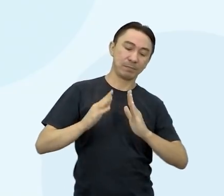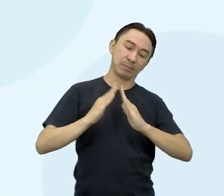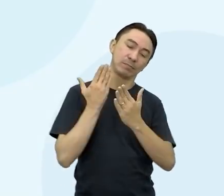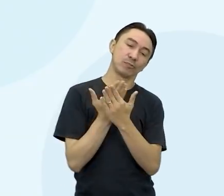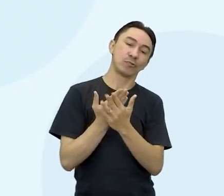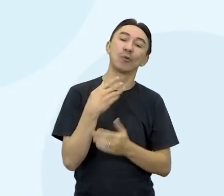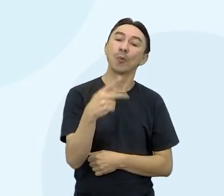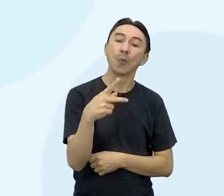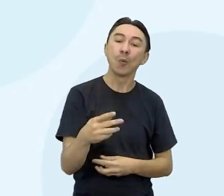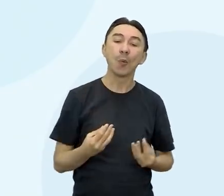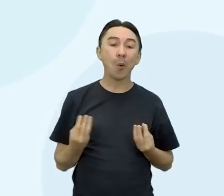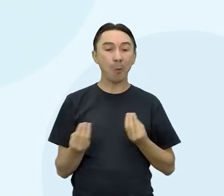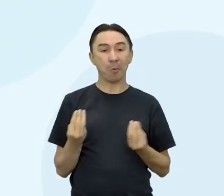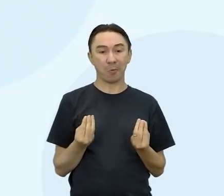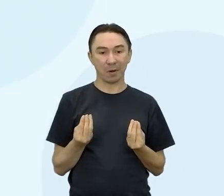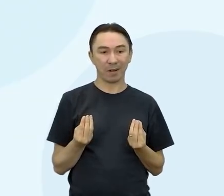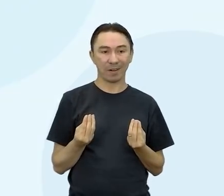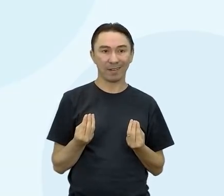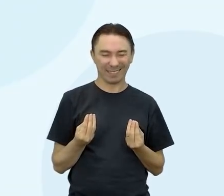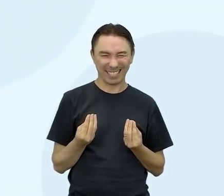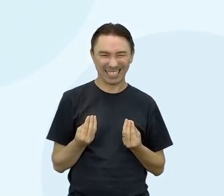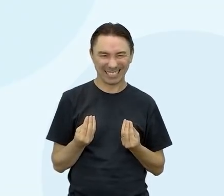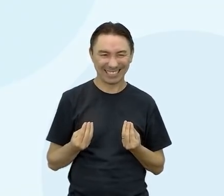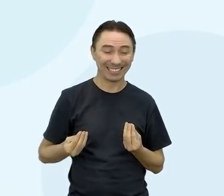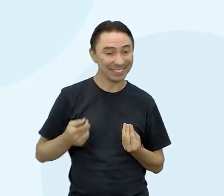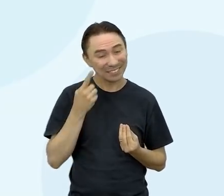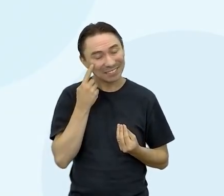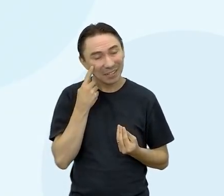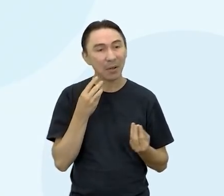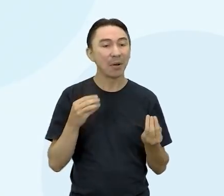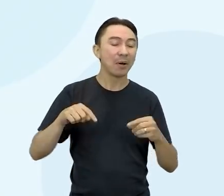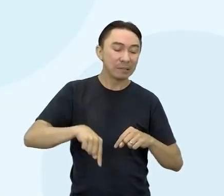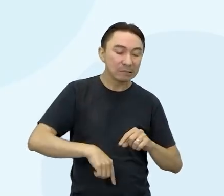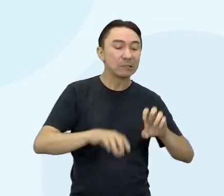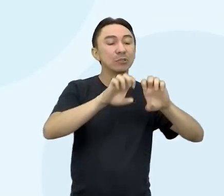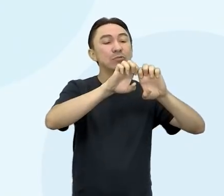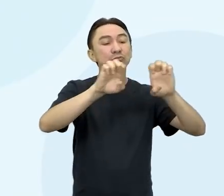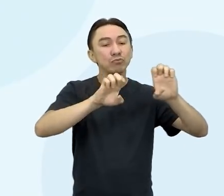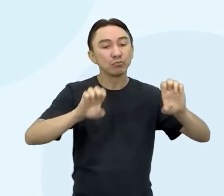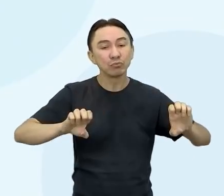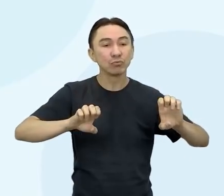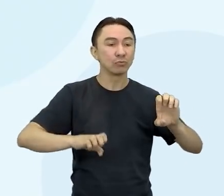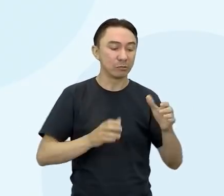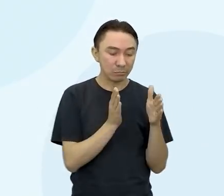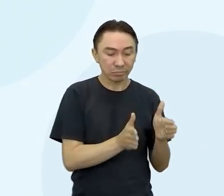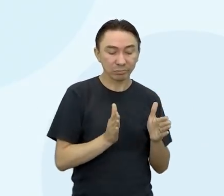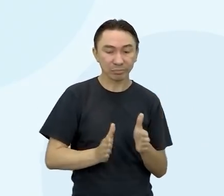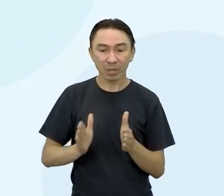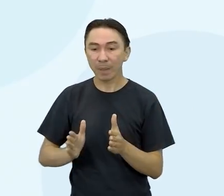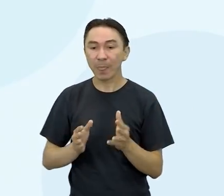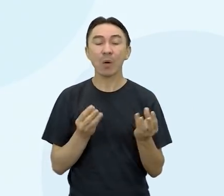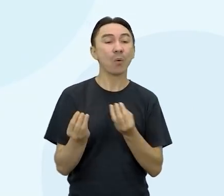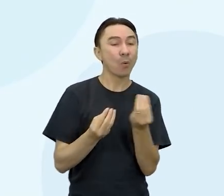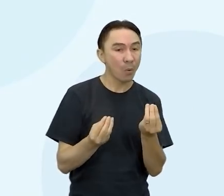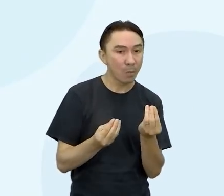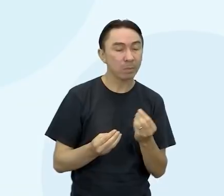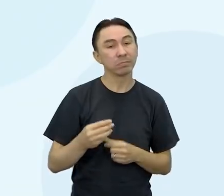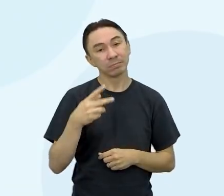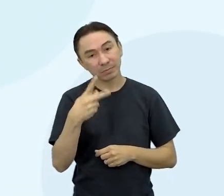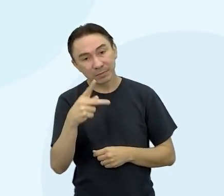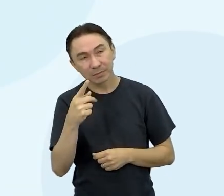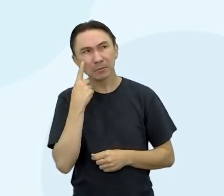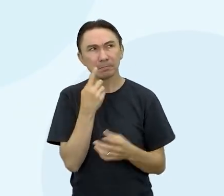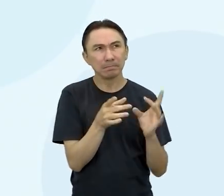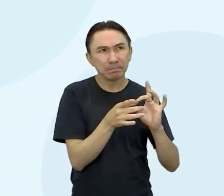atenção e ver as questões de estrutura e organização, e vocês vão contextualizar de acordo com